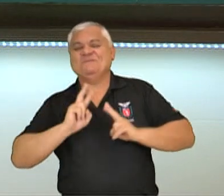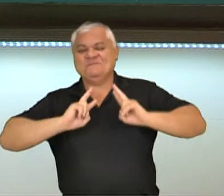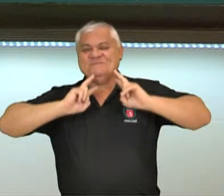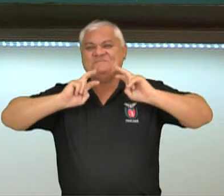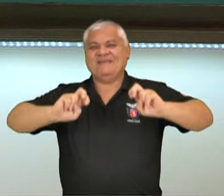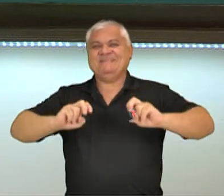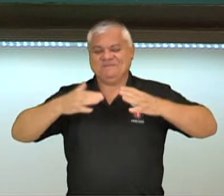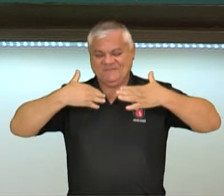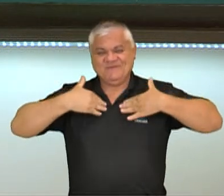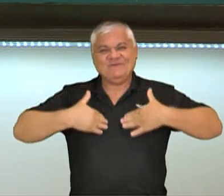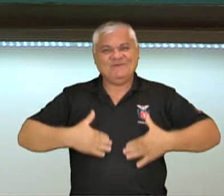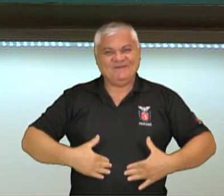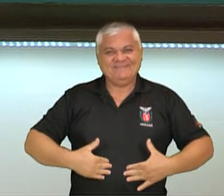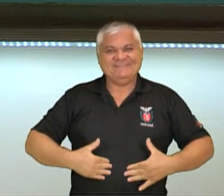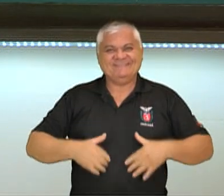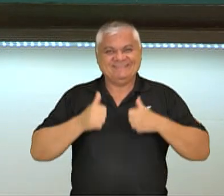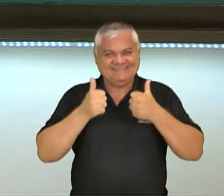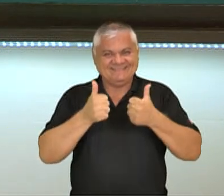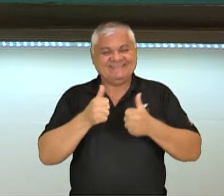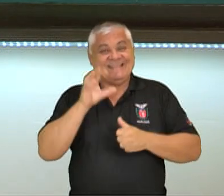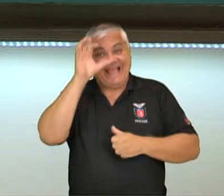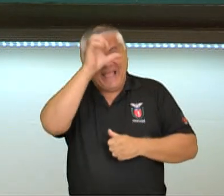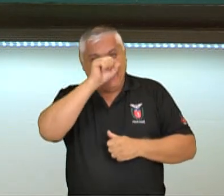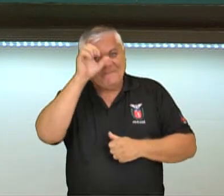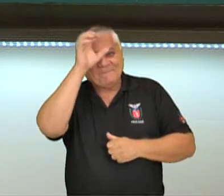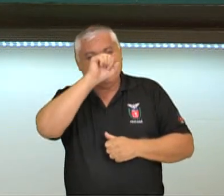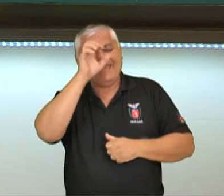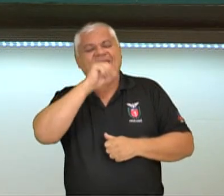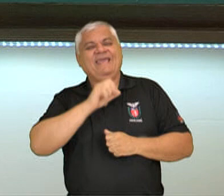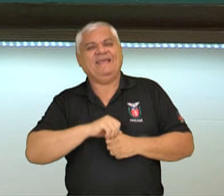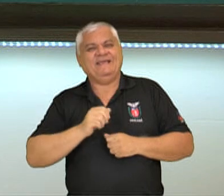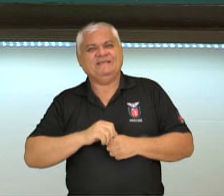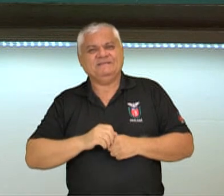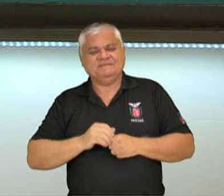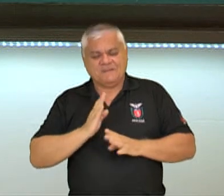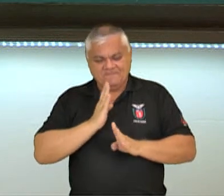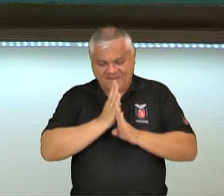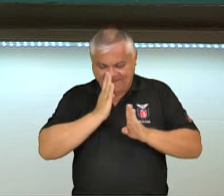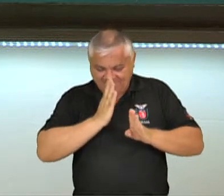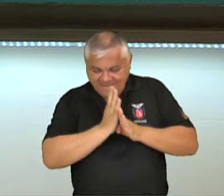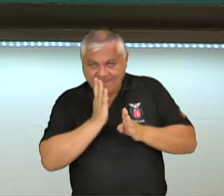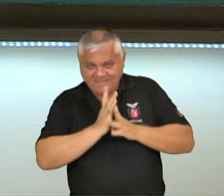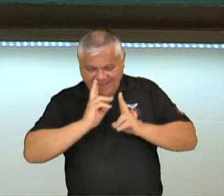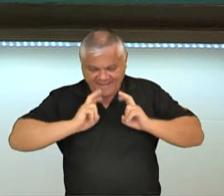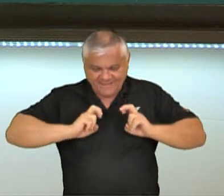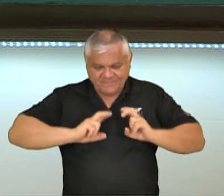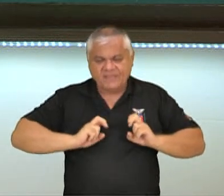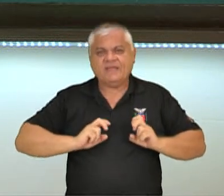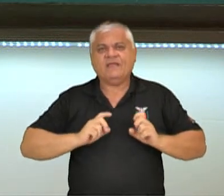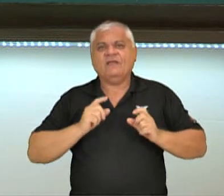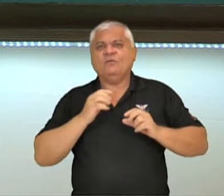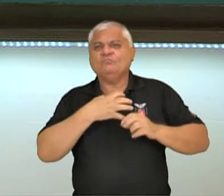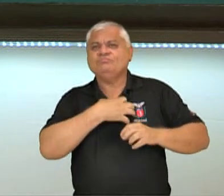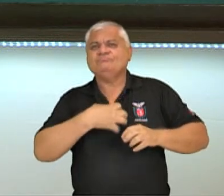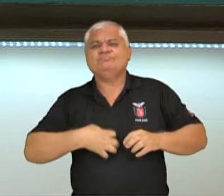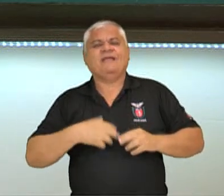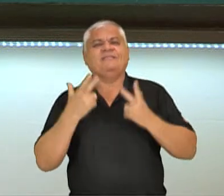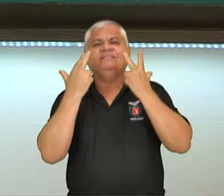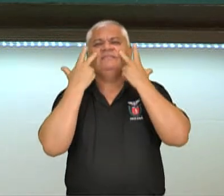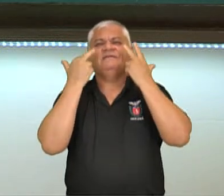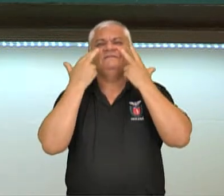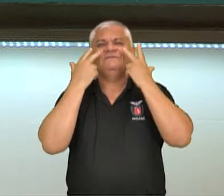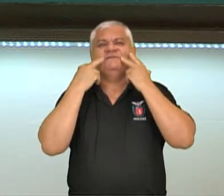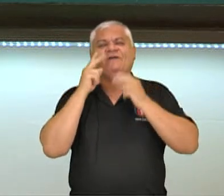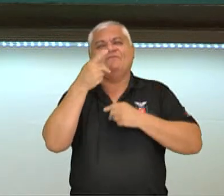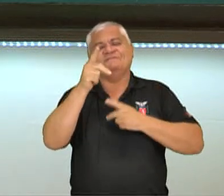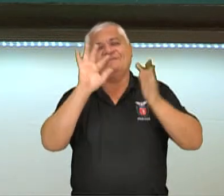pelo seu corpo, né? Aprenda a reconhecer no seu corpo estados, né, naturais quando você